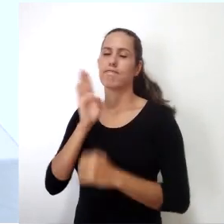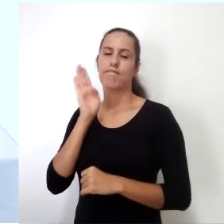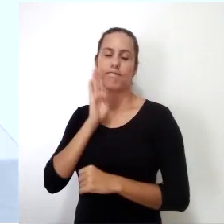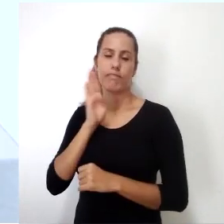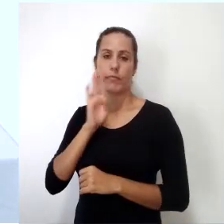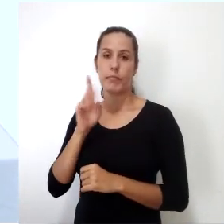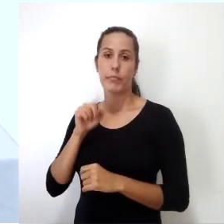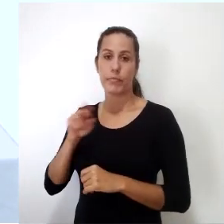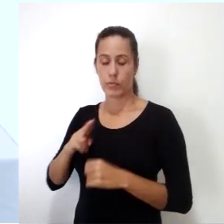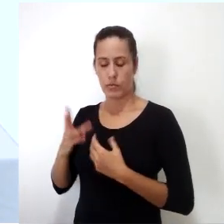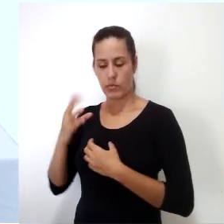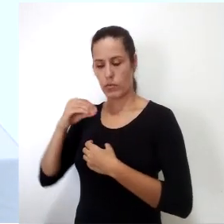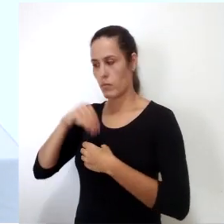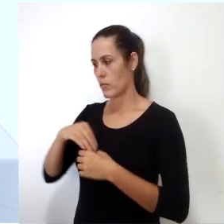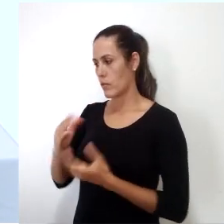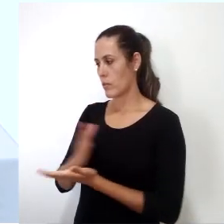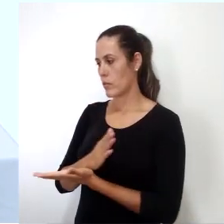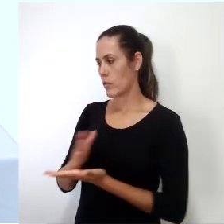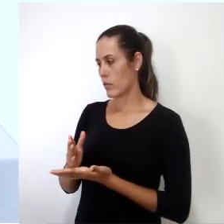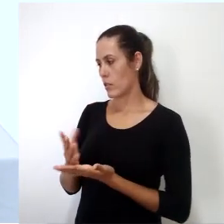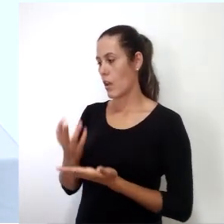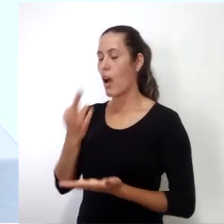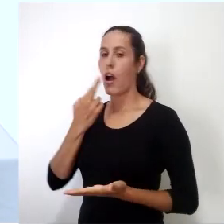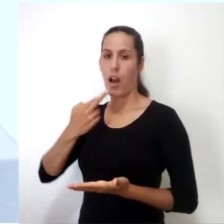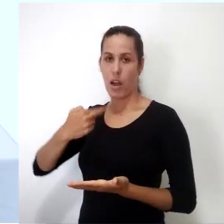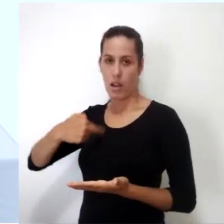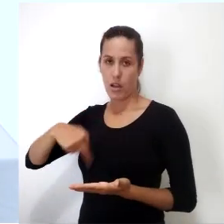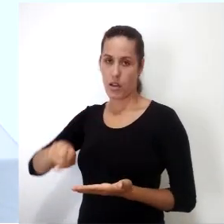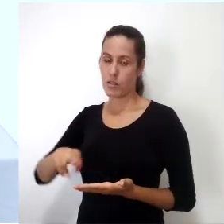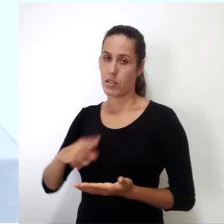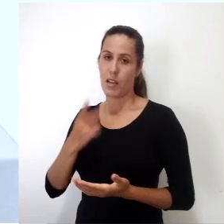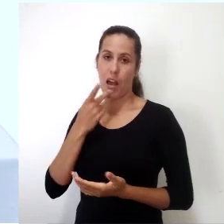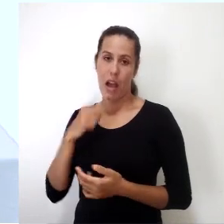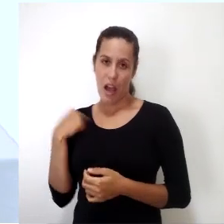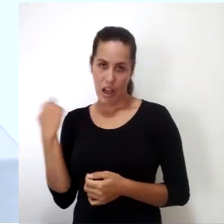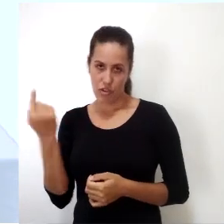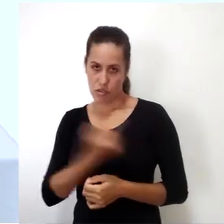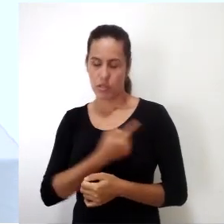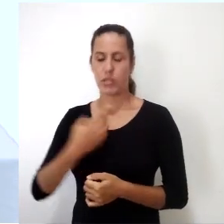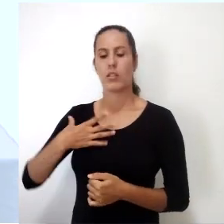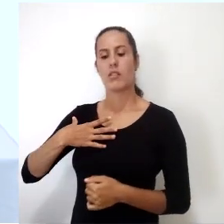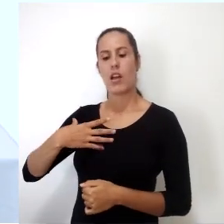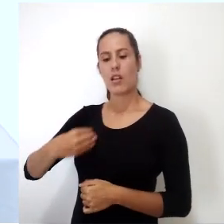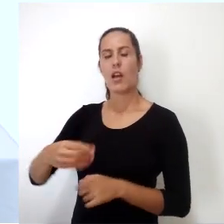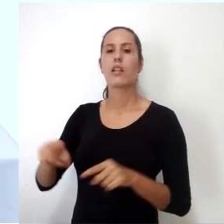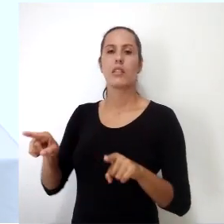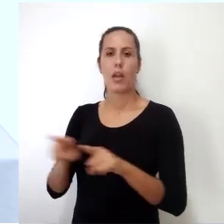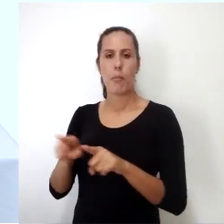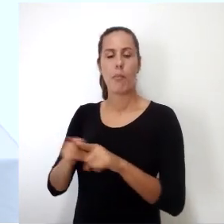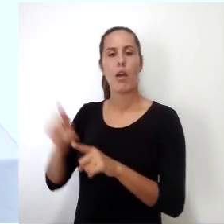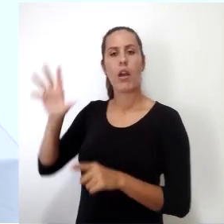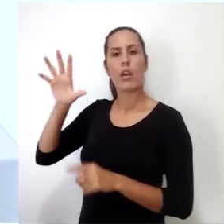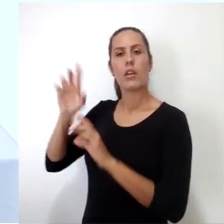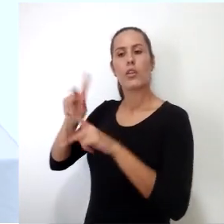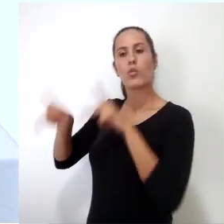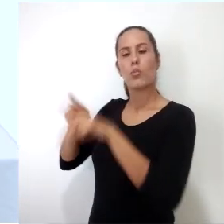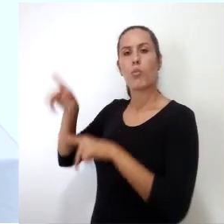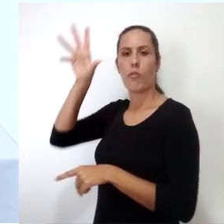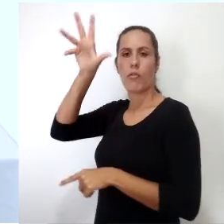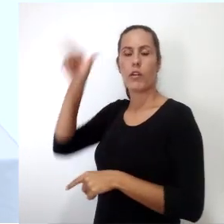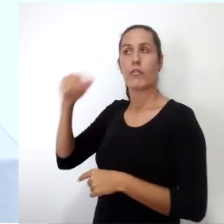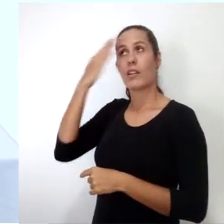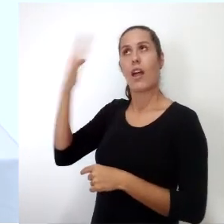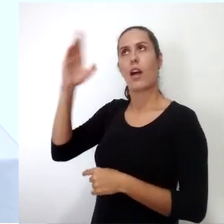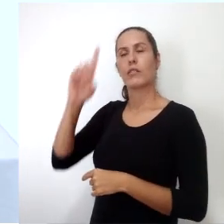legal. Isso utilizado aí na nossa raiz que a gente tem, que não adianta negar que nós somos,